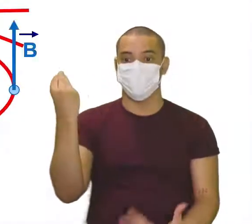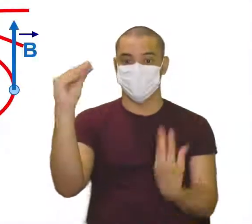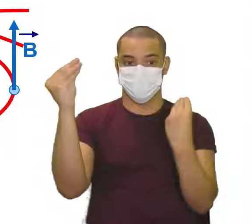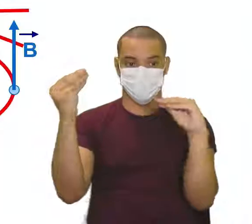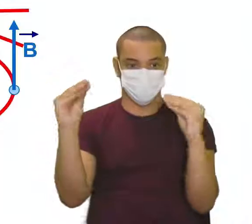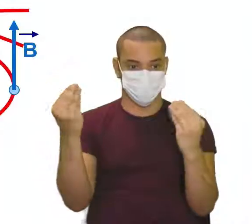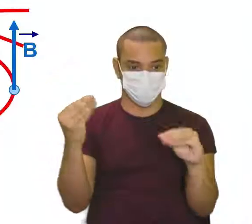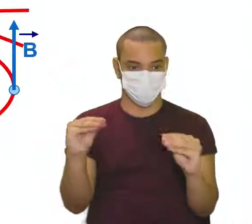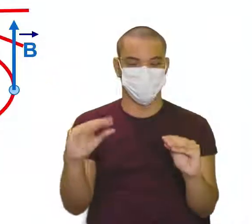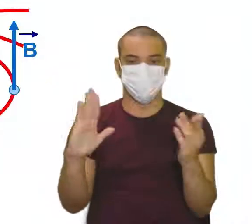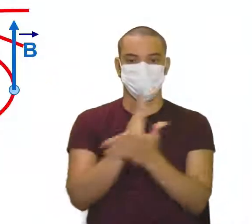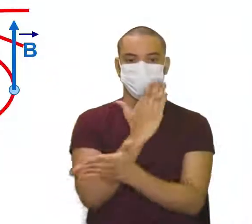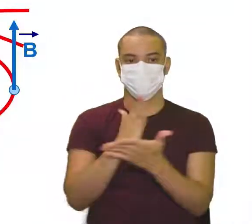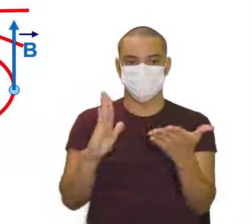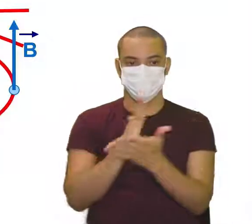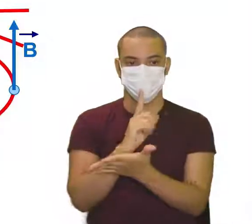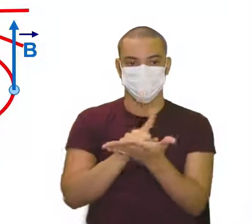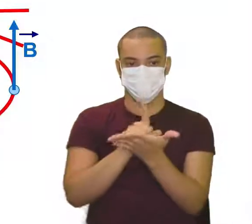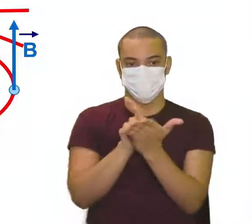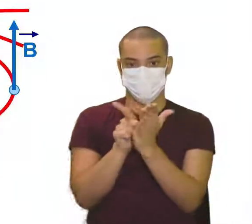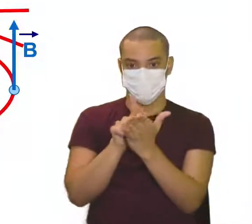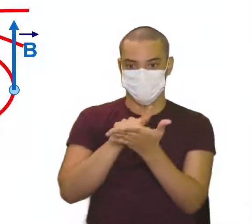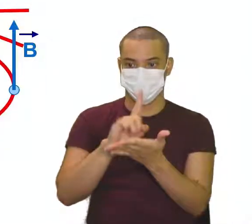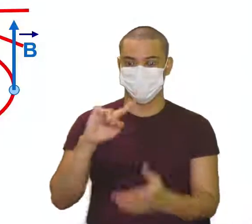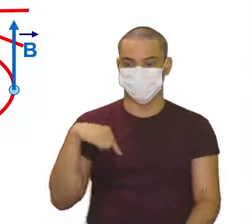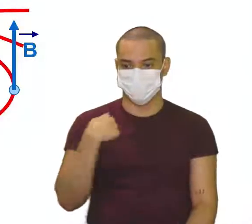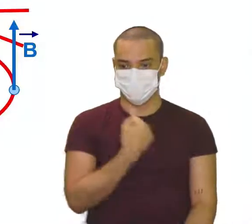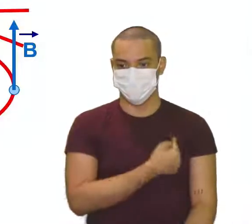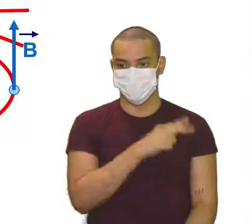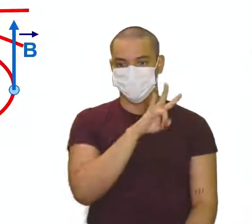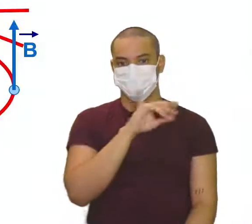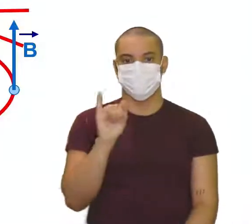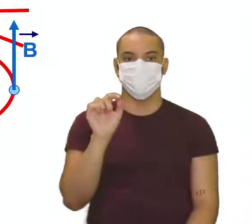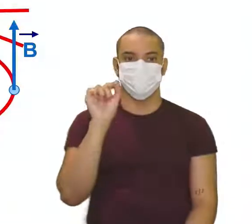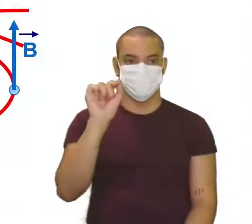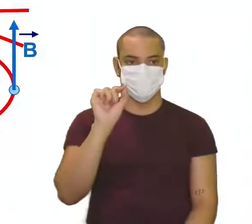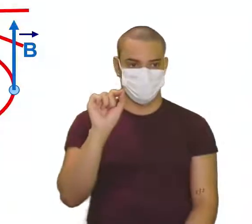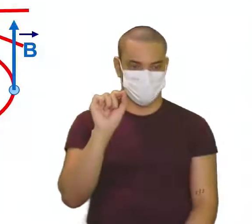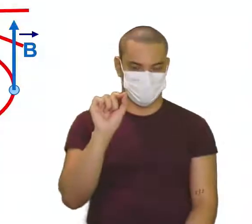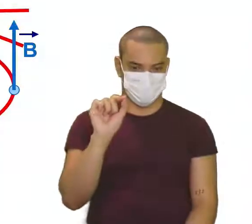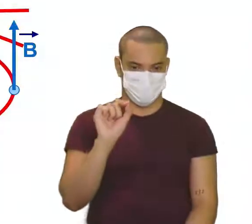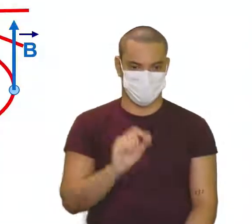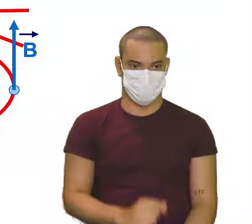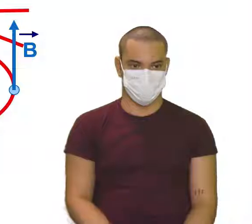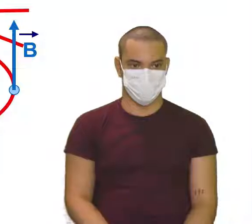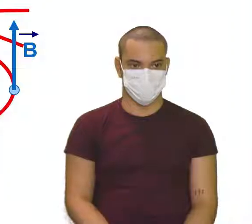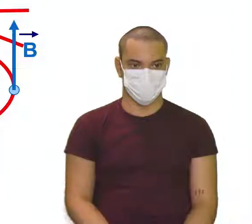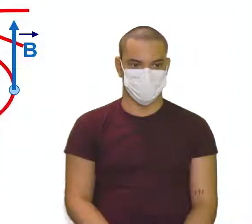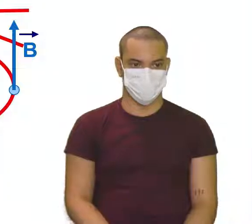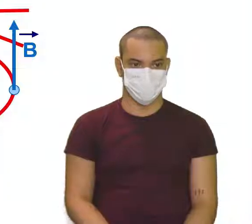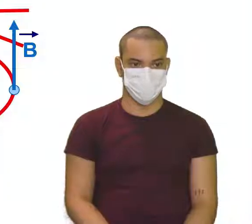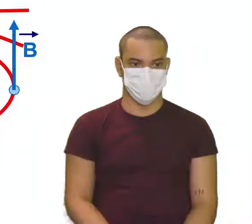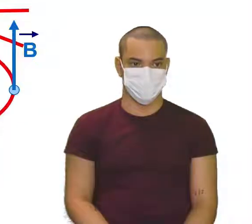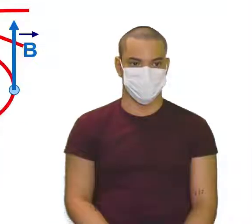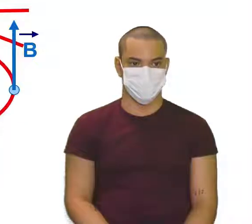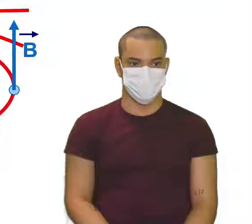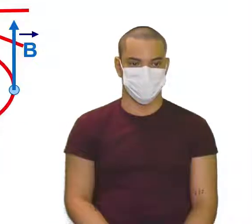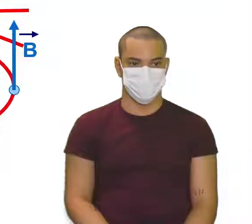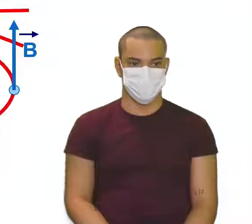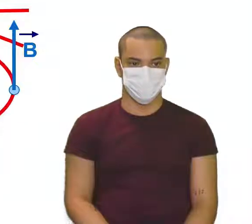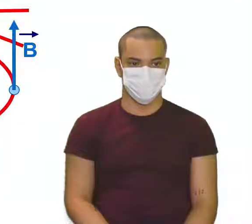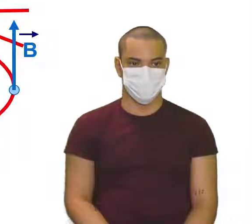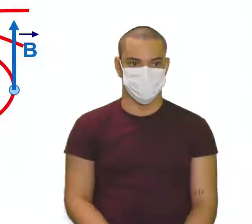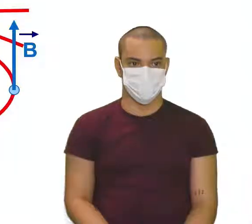só, algumas bússolas, nós vamos ver, nesse caso, olha só, aqui,